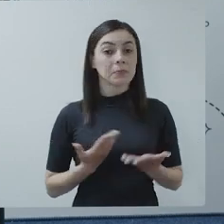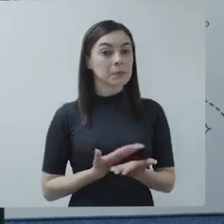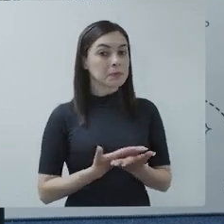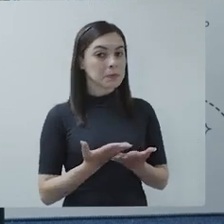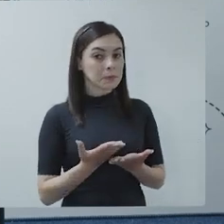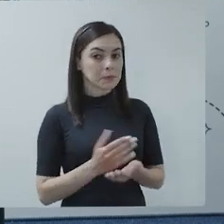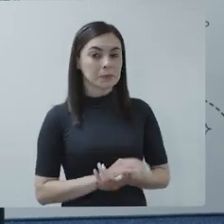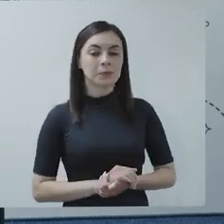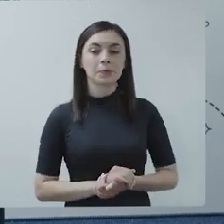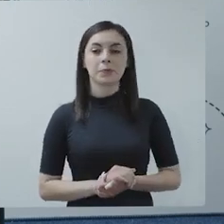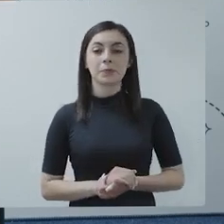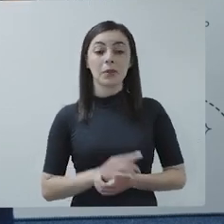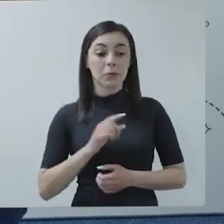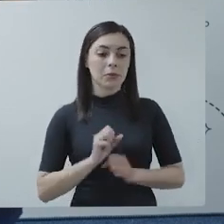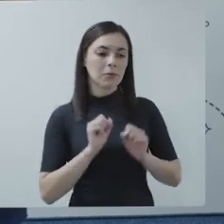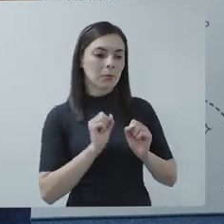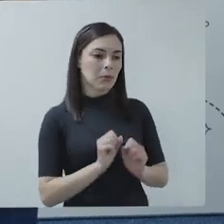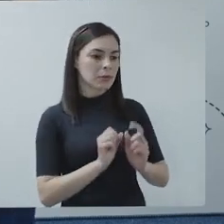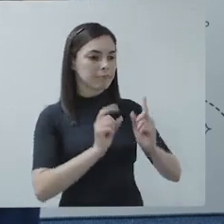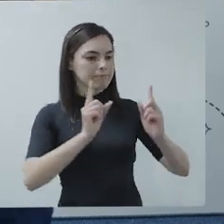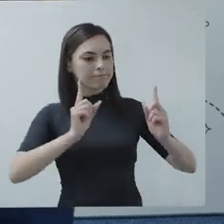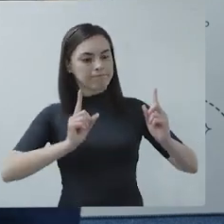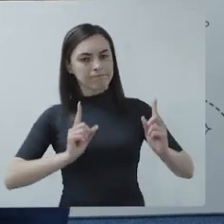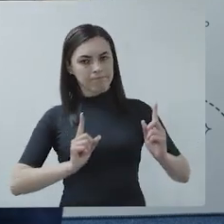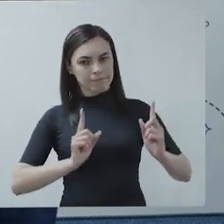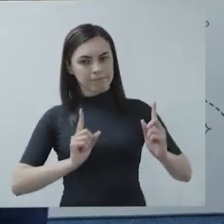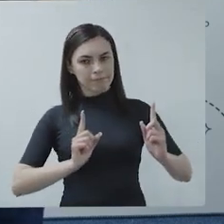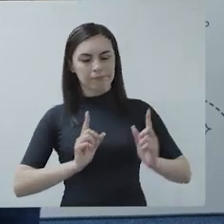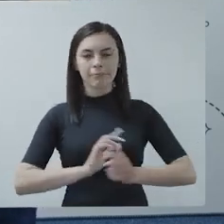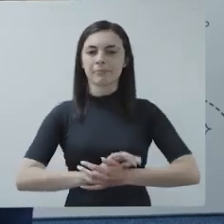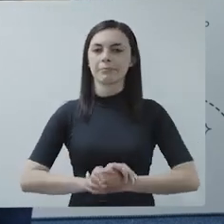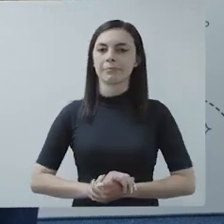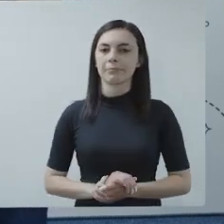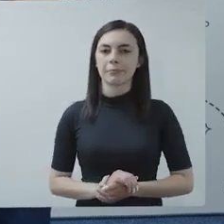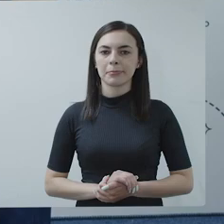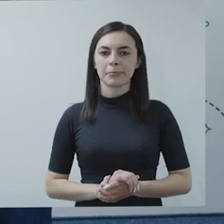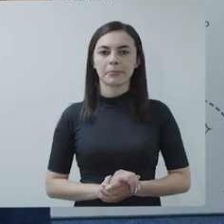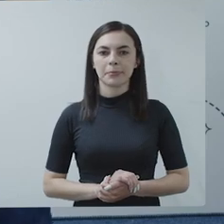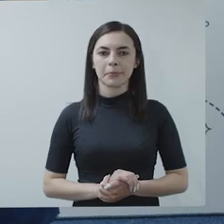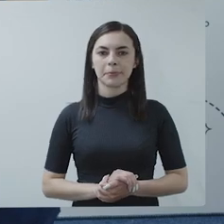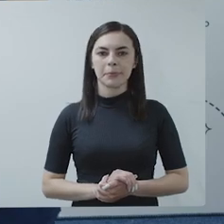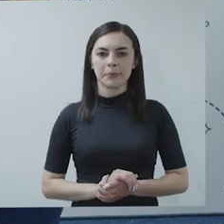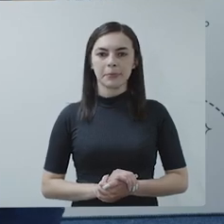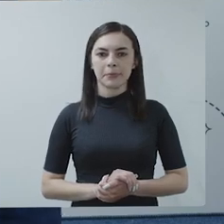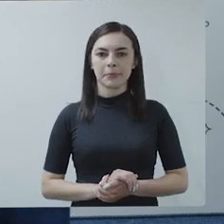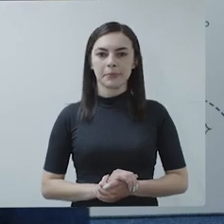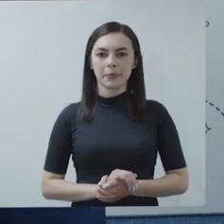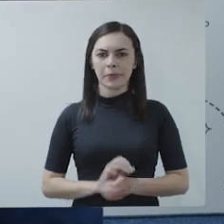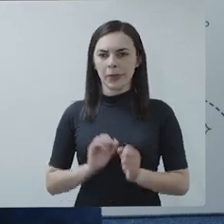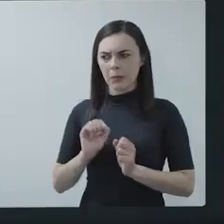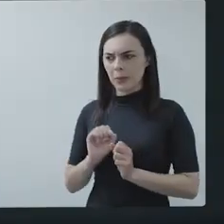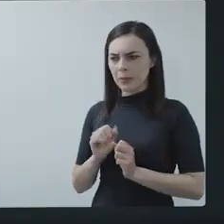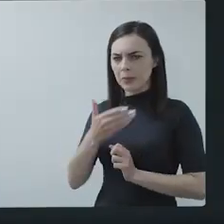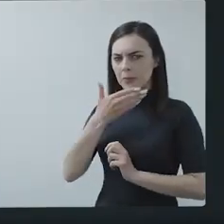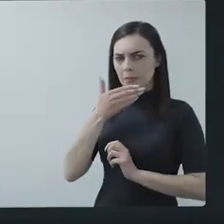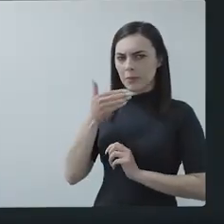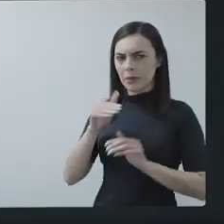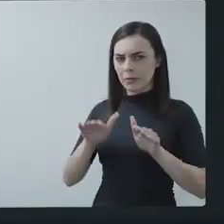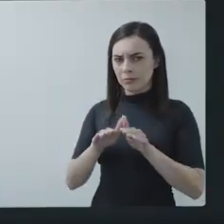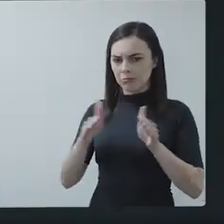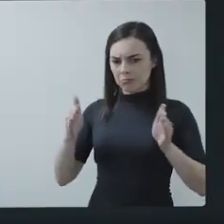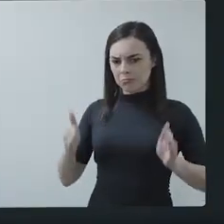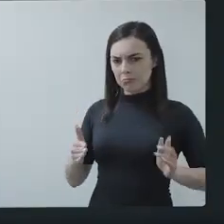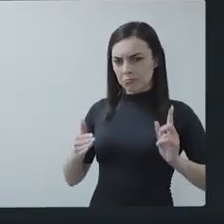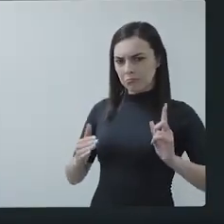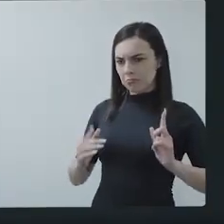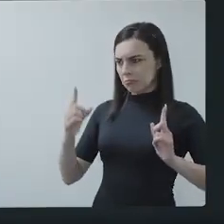professor. Então você fica lá, Aqui? Posso isso, ficar aqui? e eu vou ficar aqui. Ou posso ficar mais pra cá? Será, professora? Ou aqui?